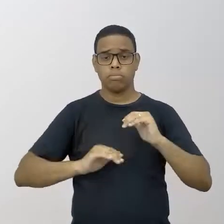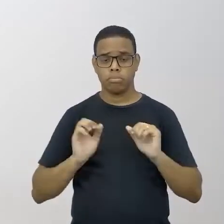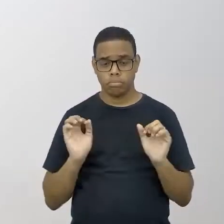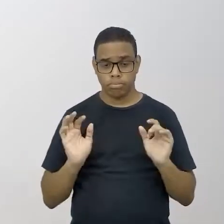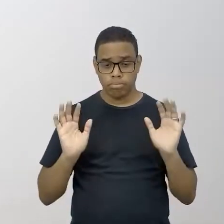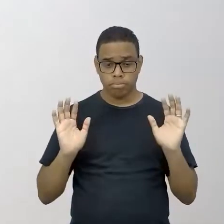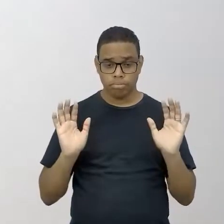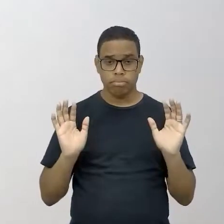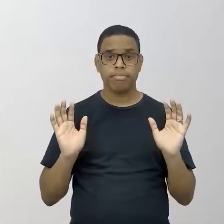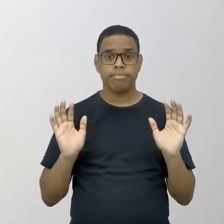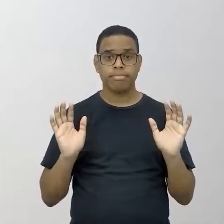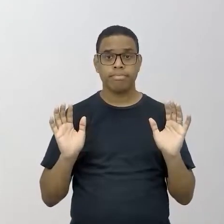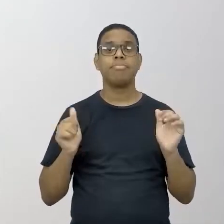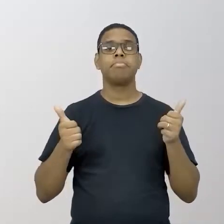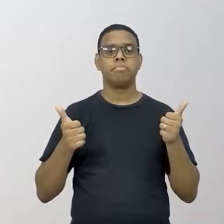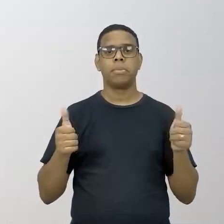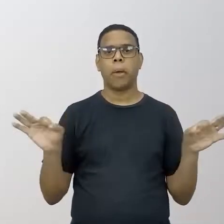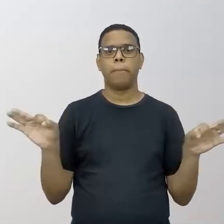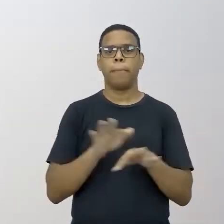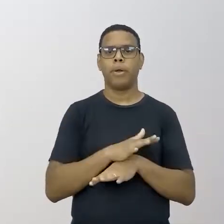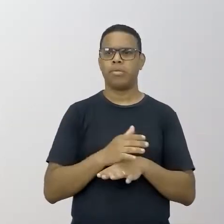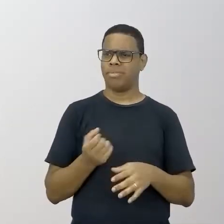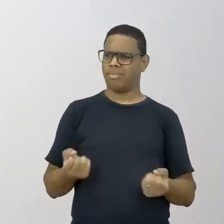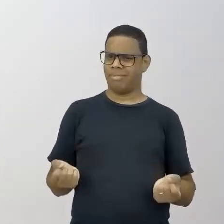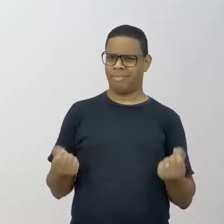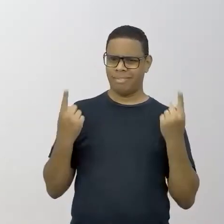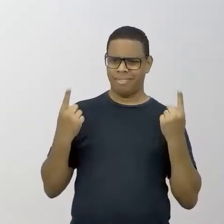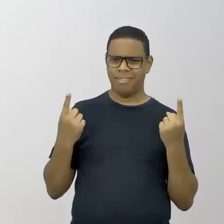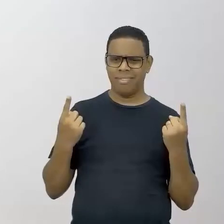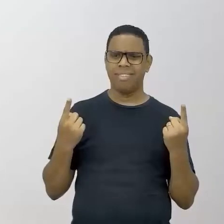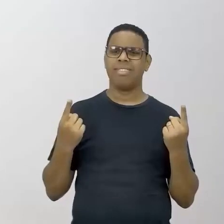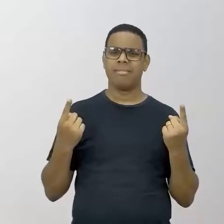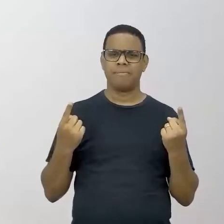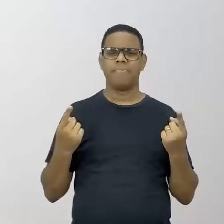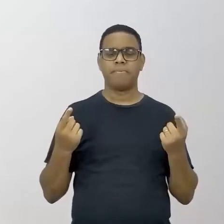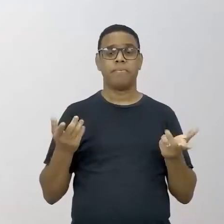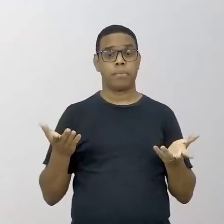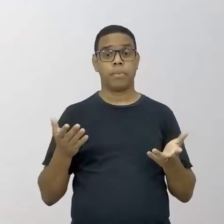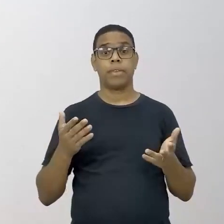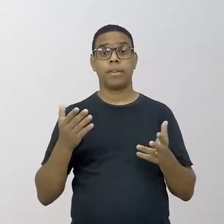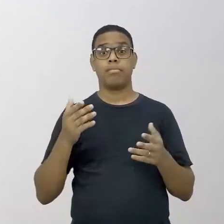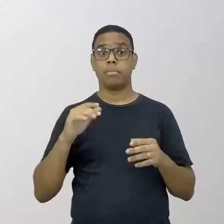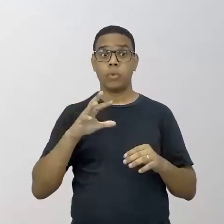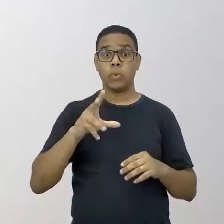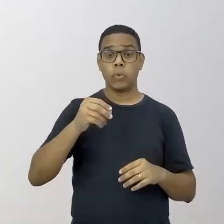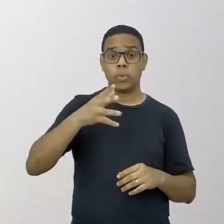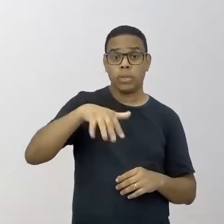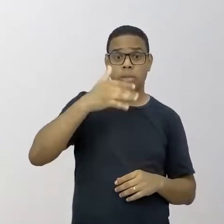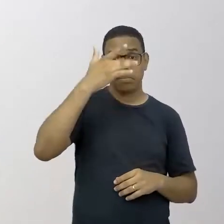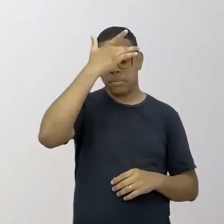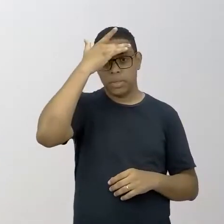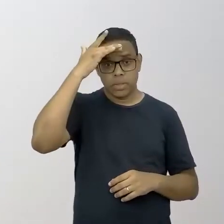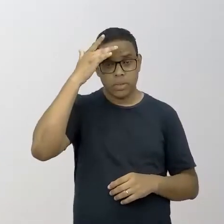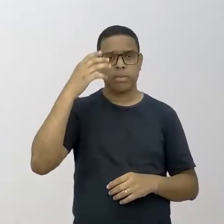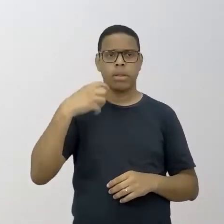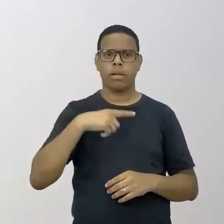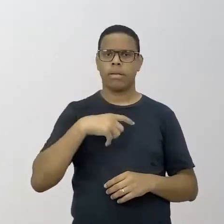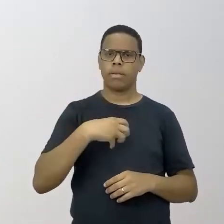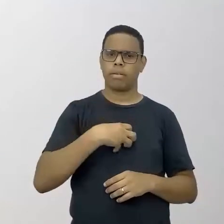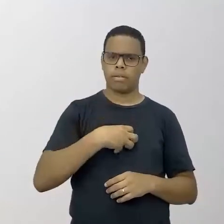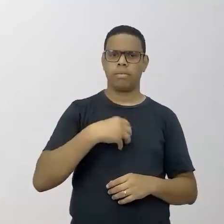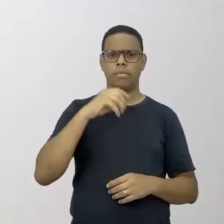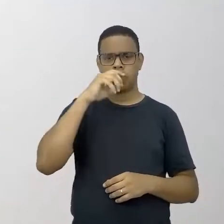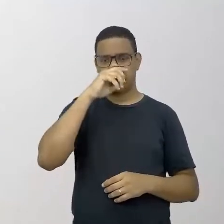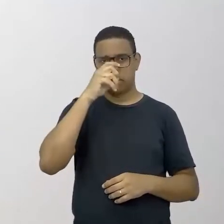mãos e terminou a apresentação e ficou em suspense. E isso tudo é que causou um efeito